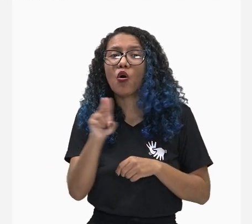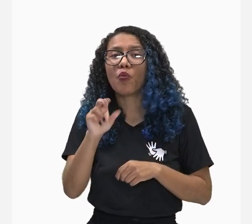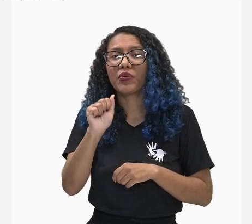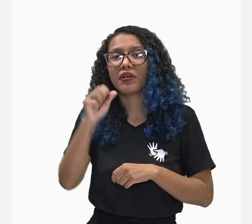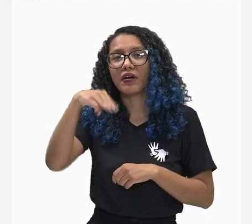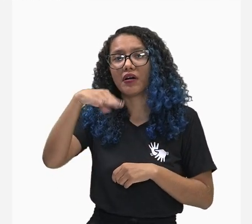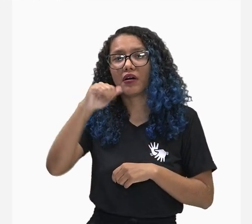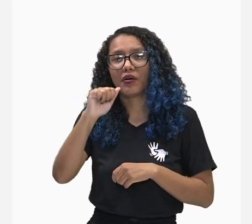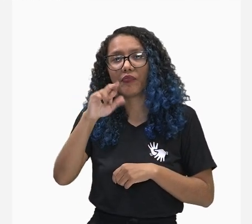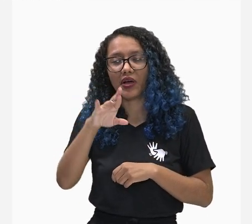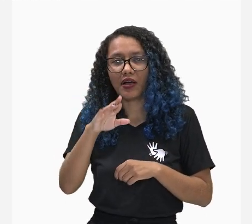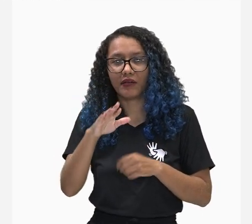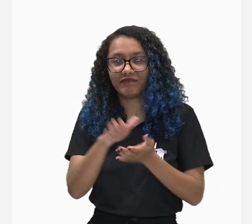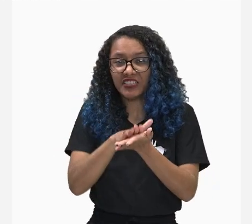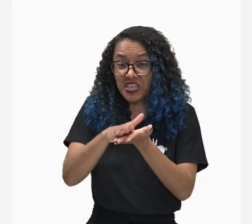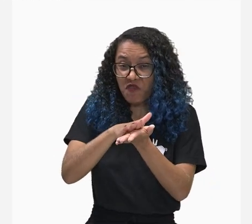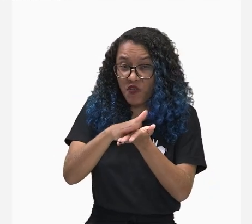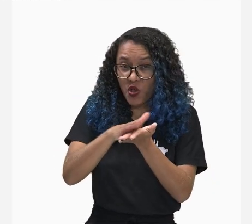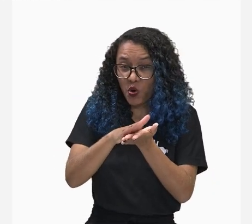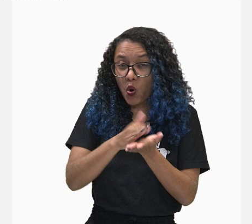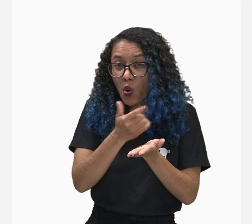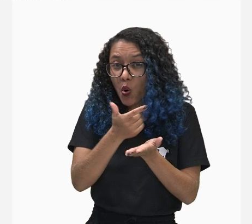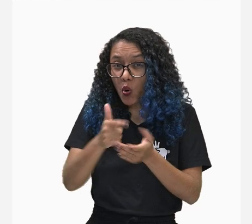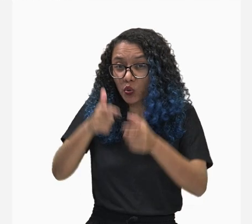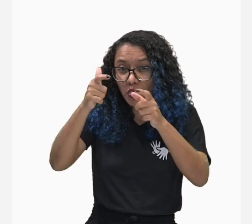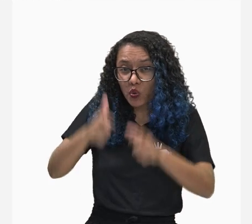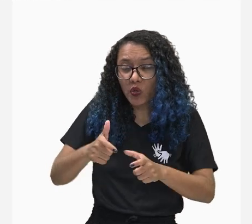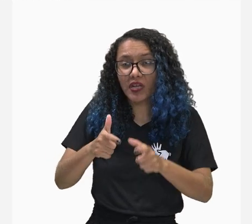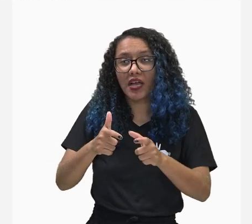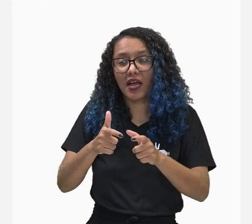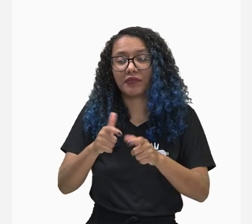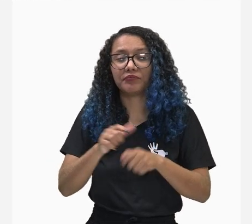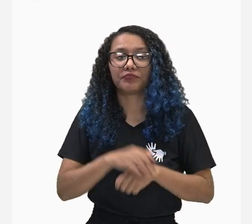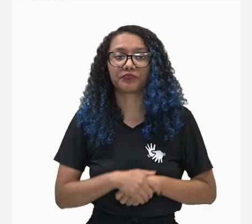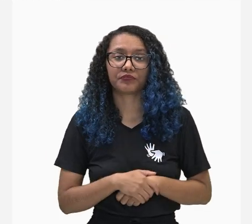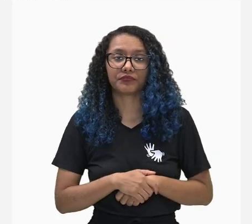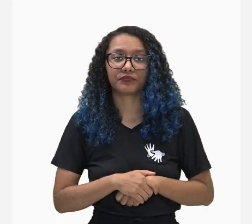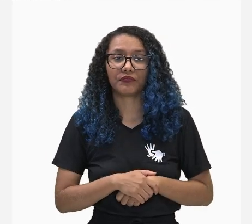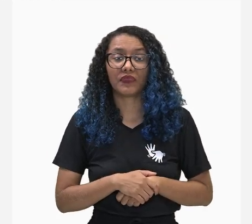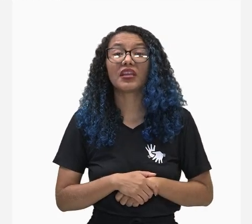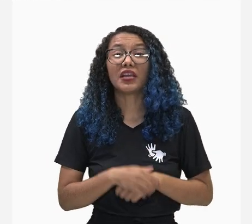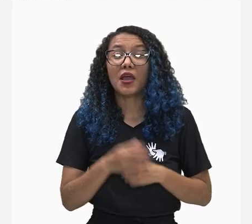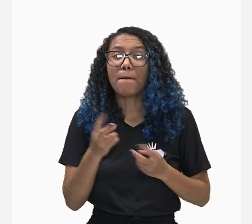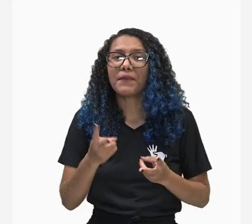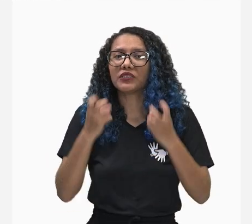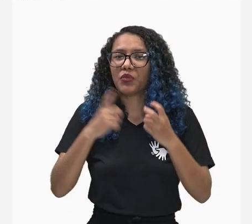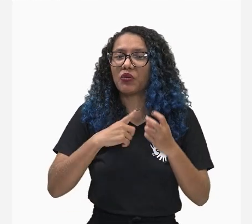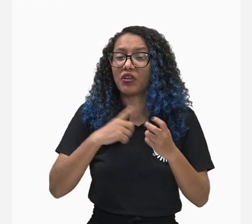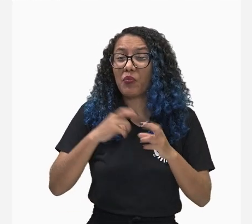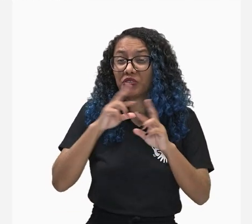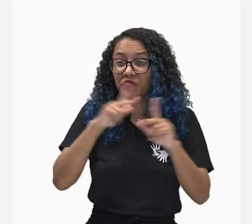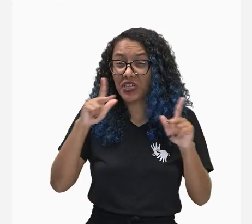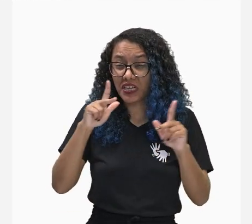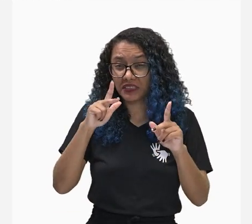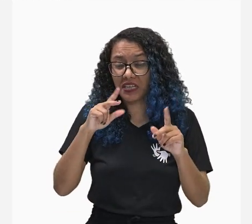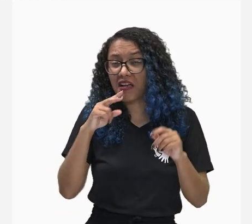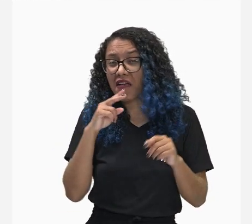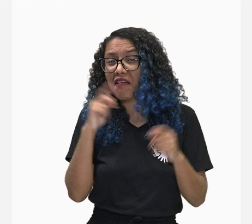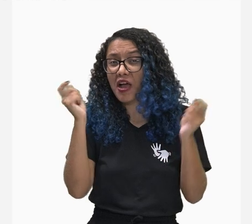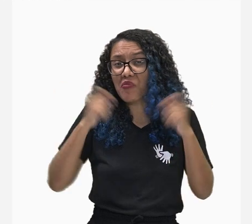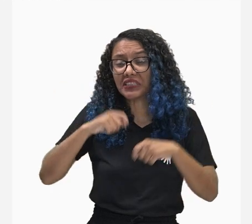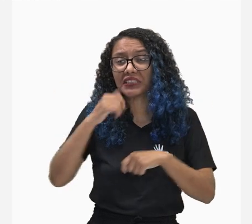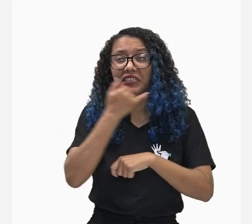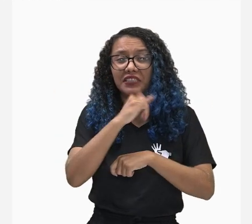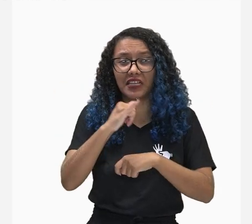outra estrutura, produzindo uma diferença de potencial elétrico, que